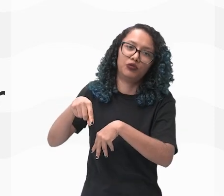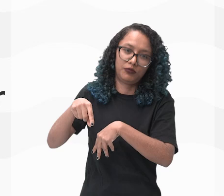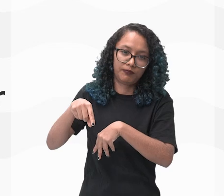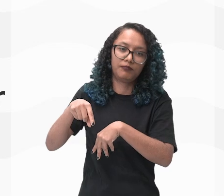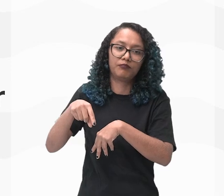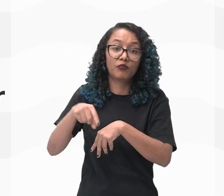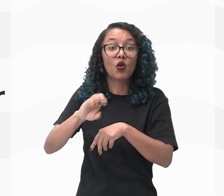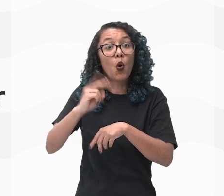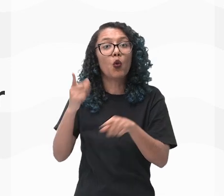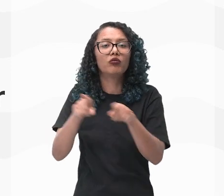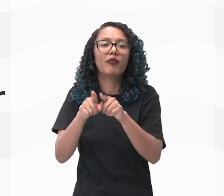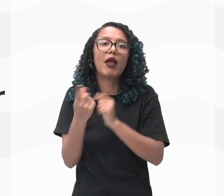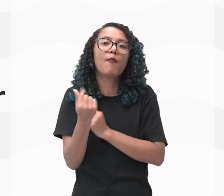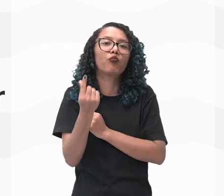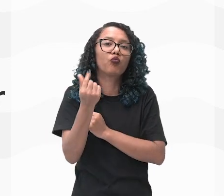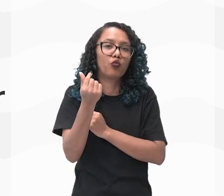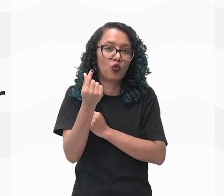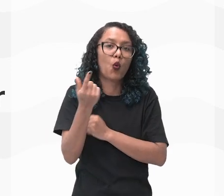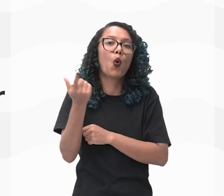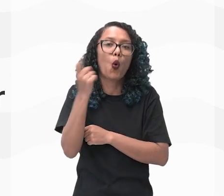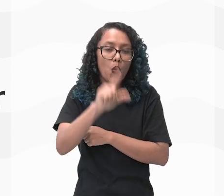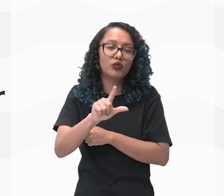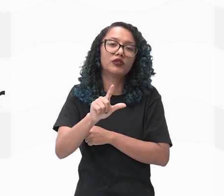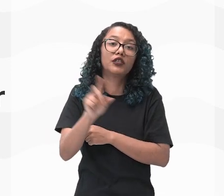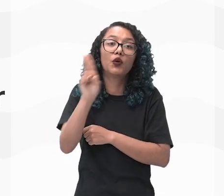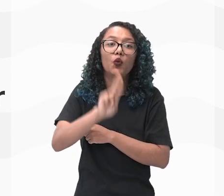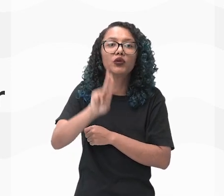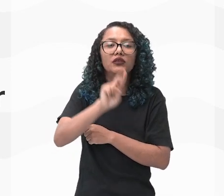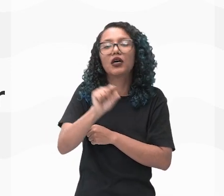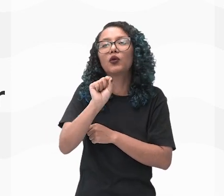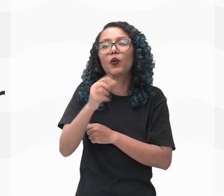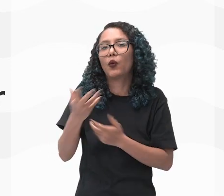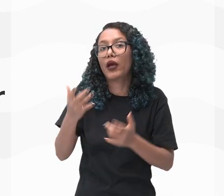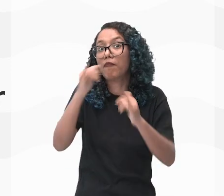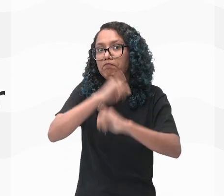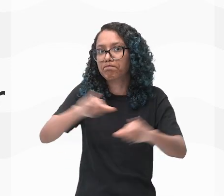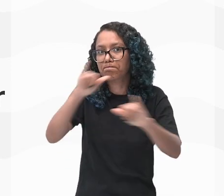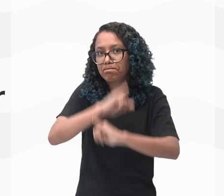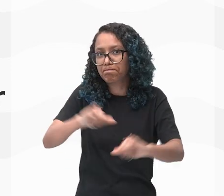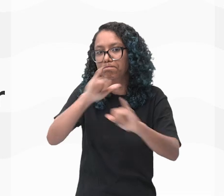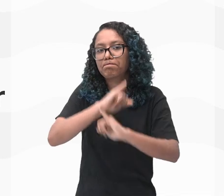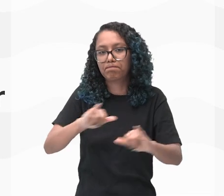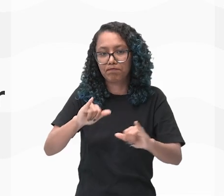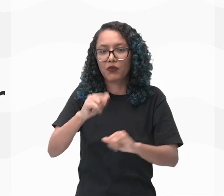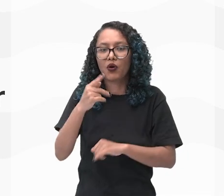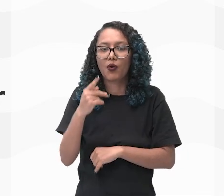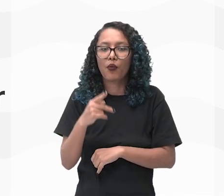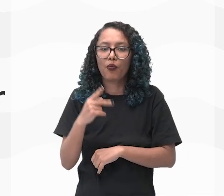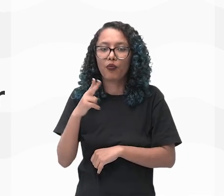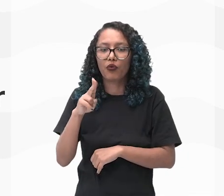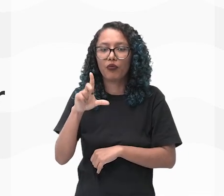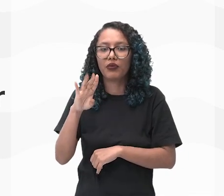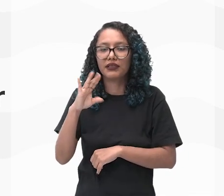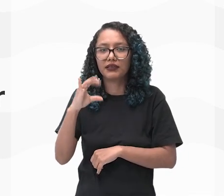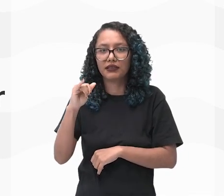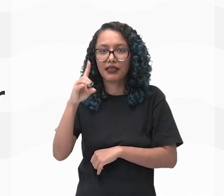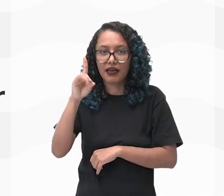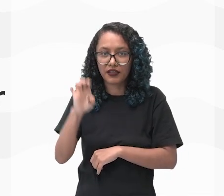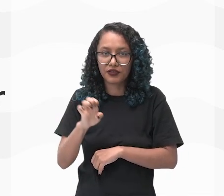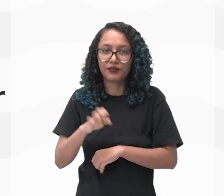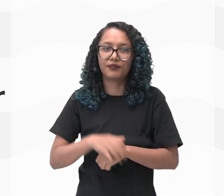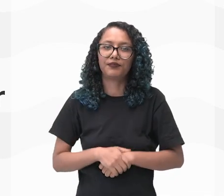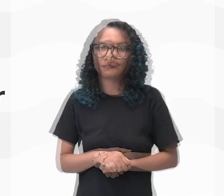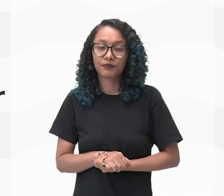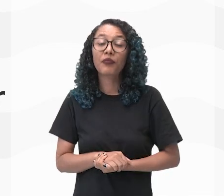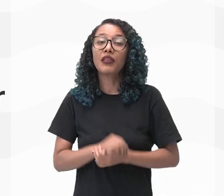a gente destacar que as fake news, elas não são uma invenção de agora, da modernidade, elas sempre